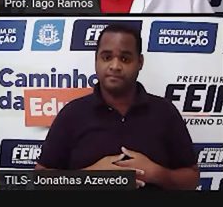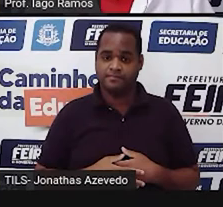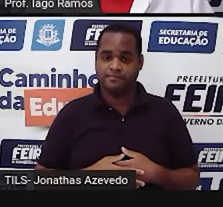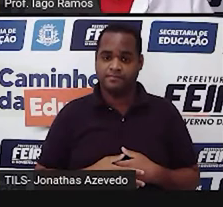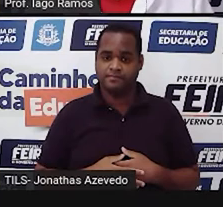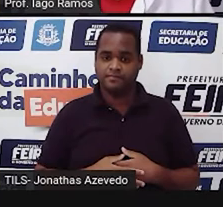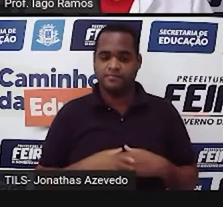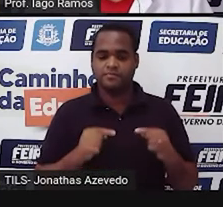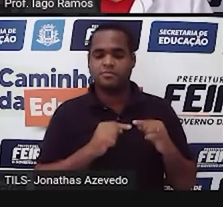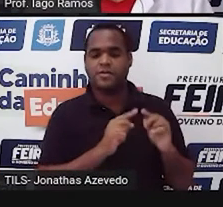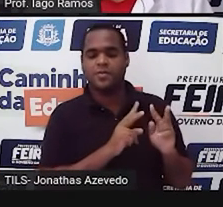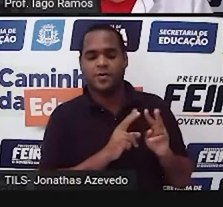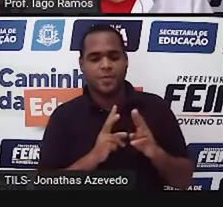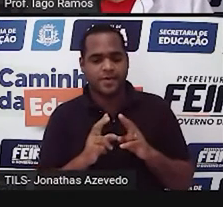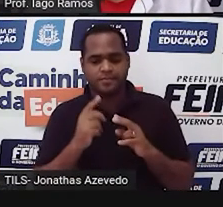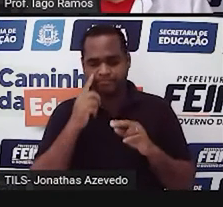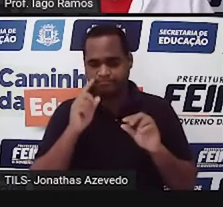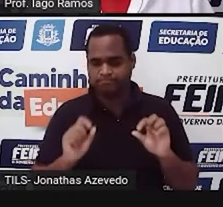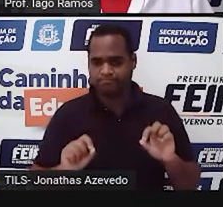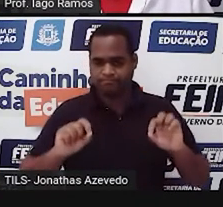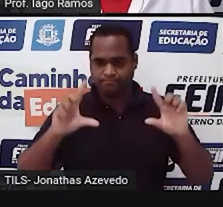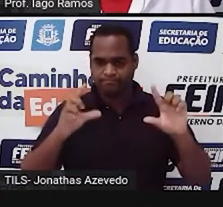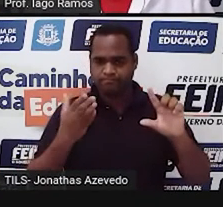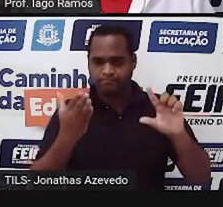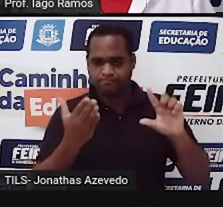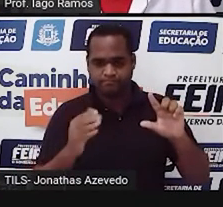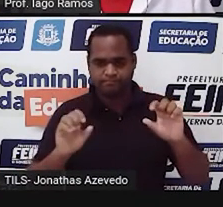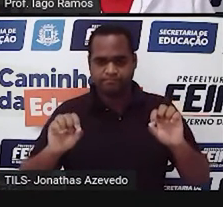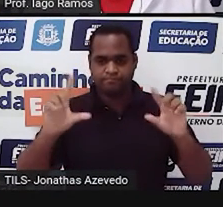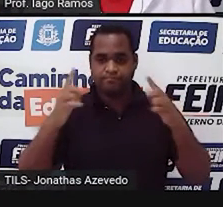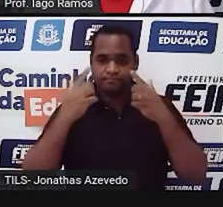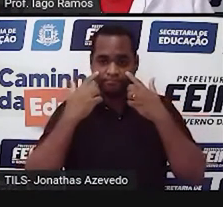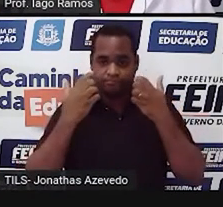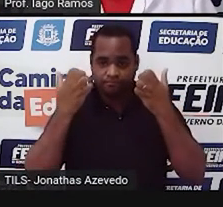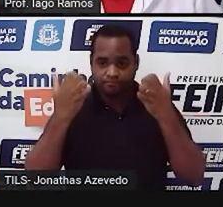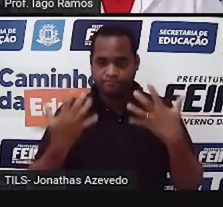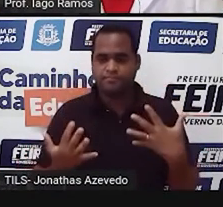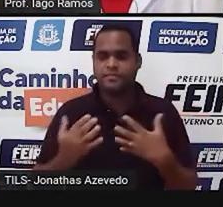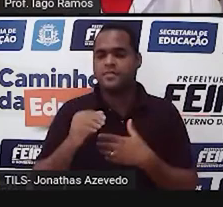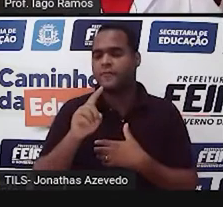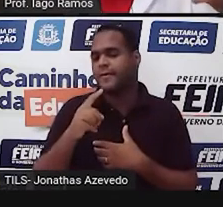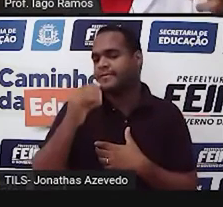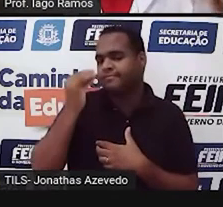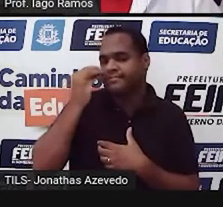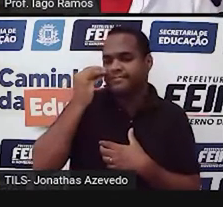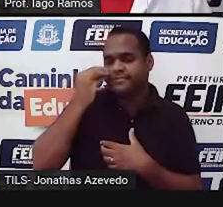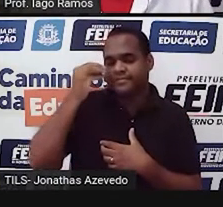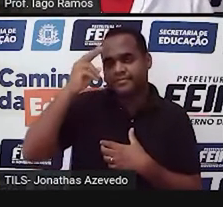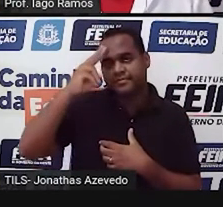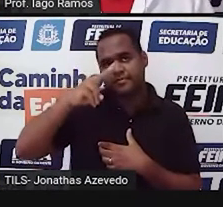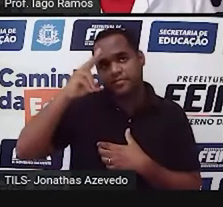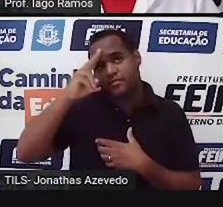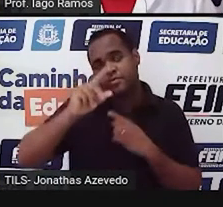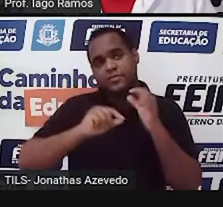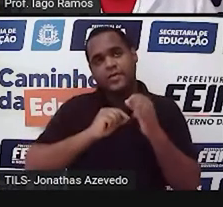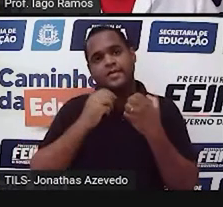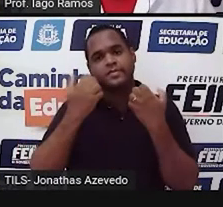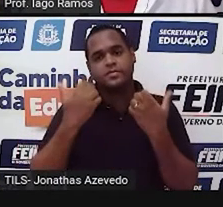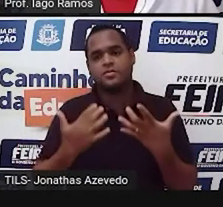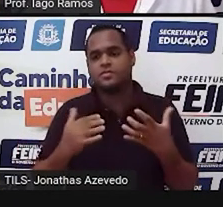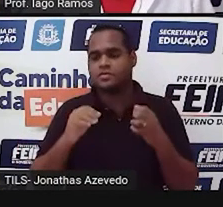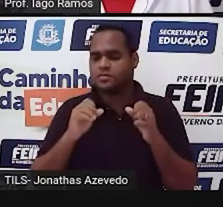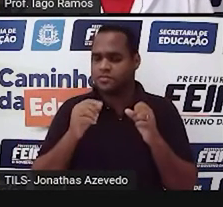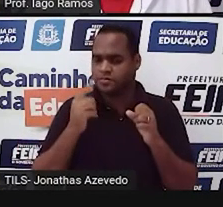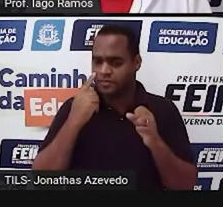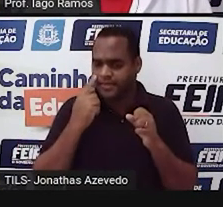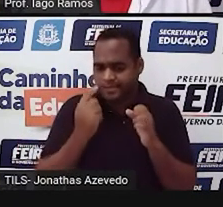mesmo jeitinho vou soltar uma imagem na tela tá E aí você vai tentar lembrar né com base nesta